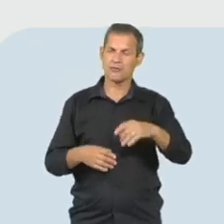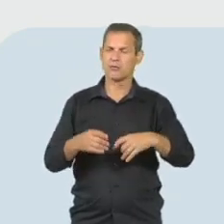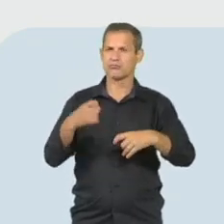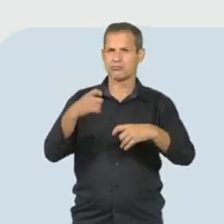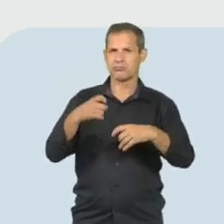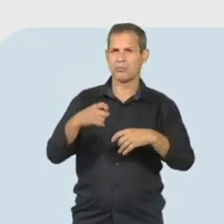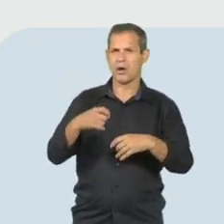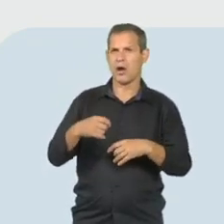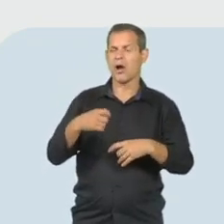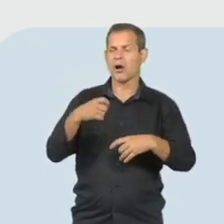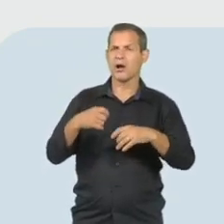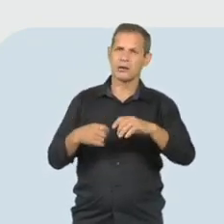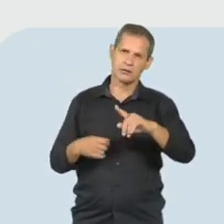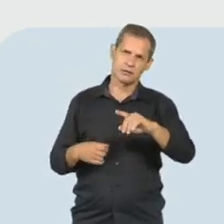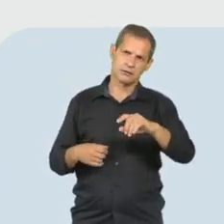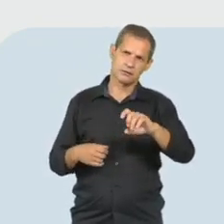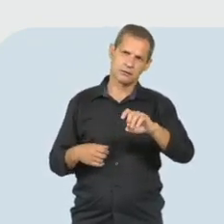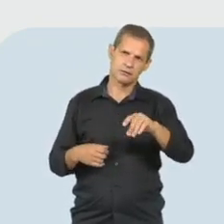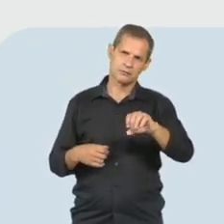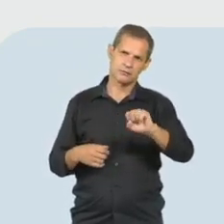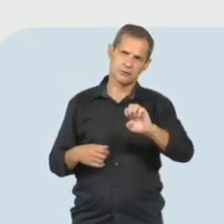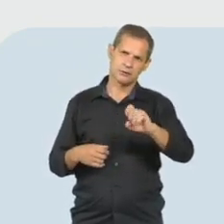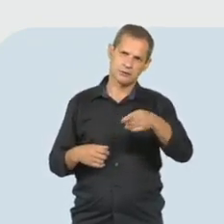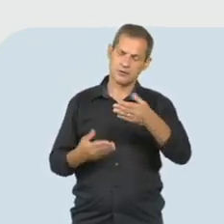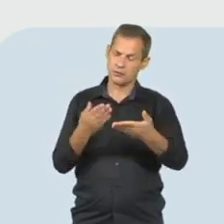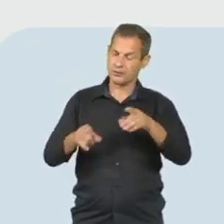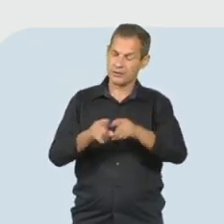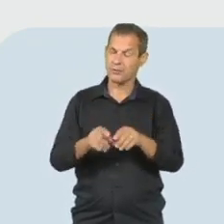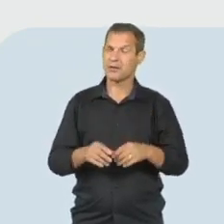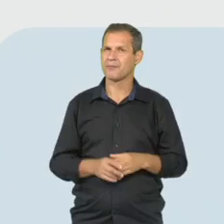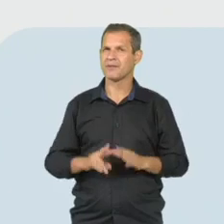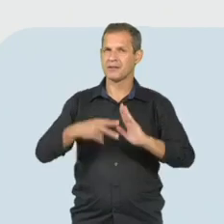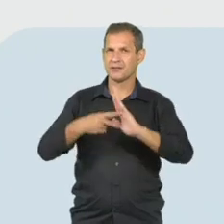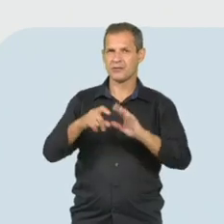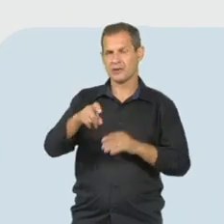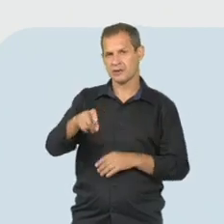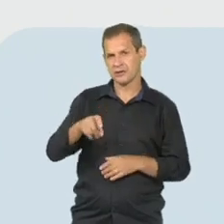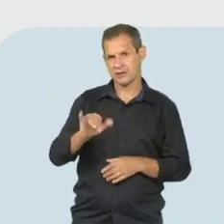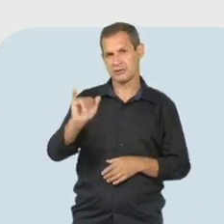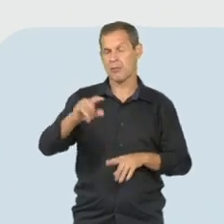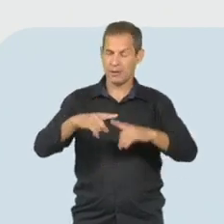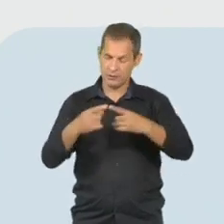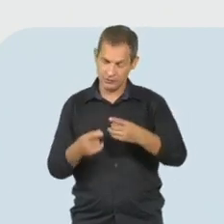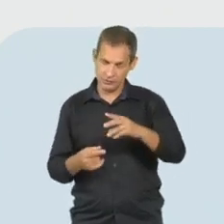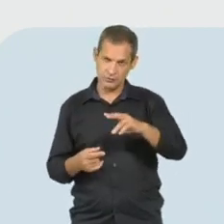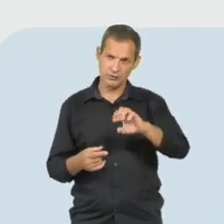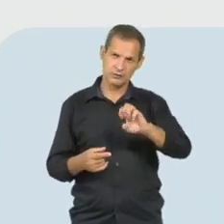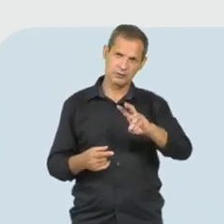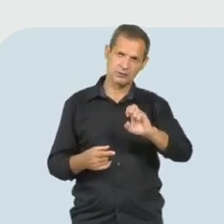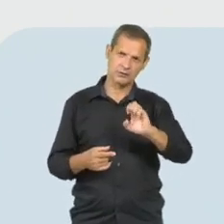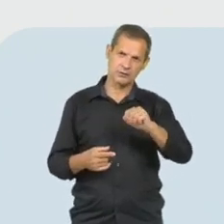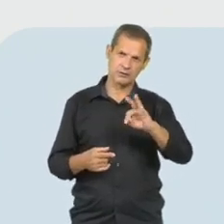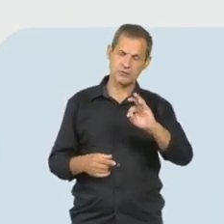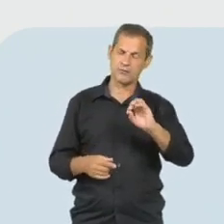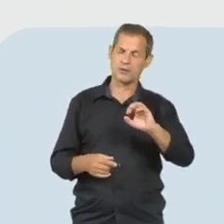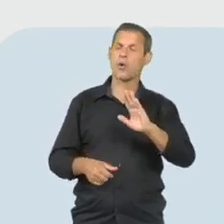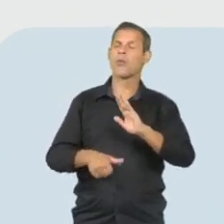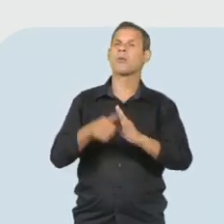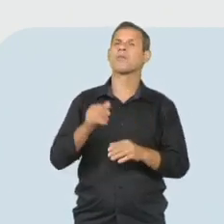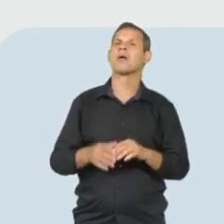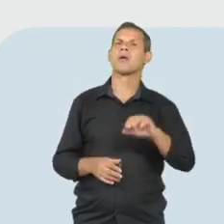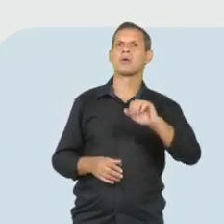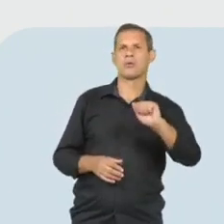peso, respectivamente por x e y, considerando os eventos. Então, vamos aqui. Primeiro, a nossa variável